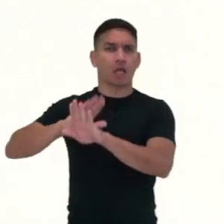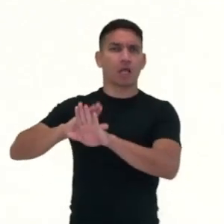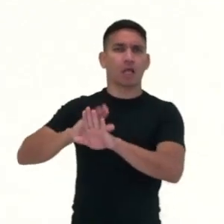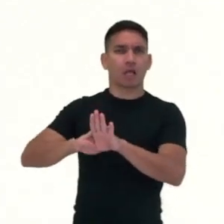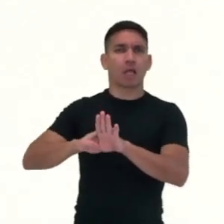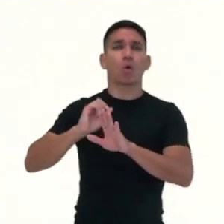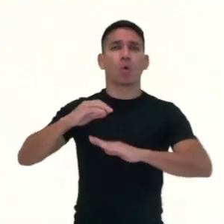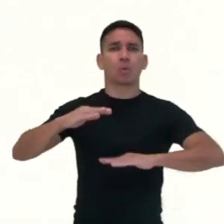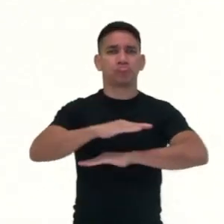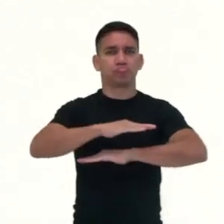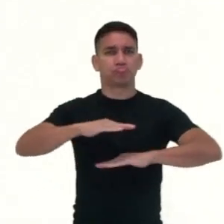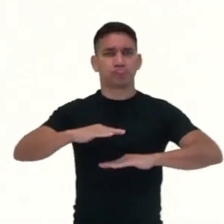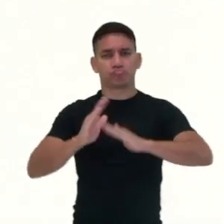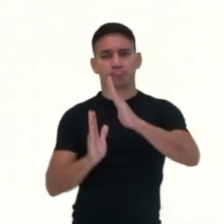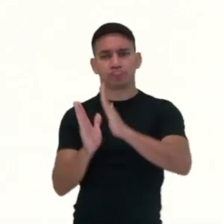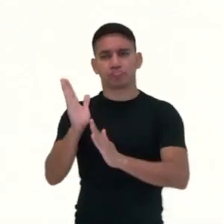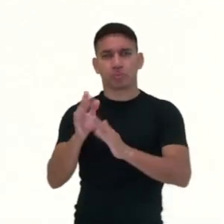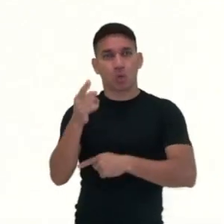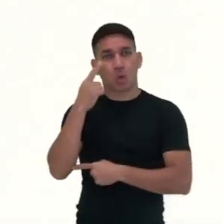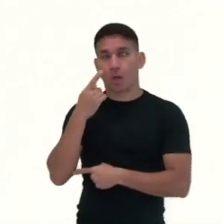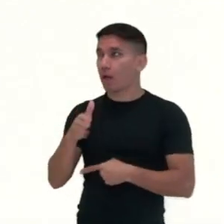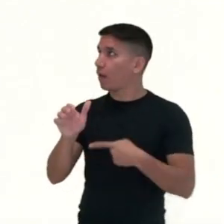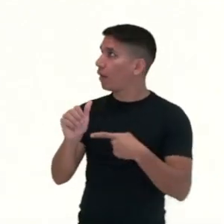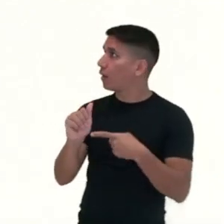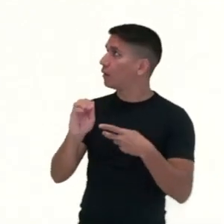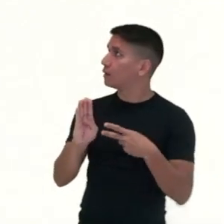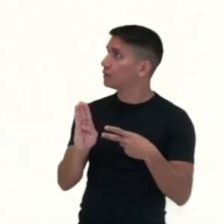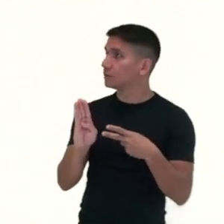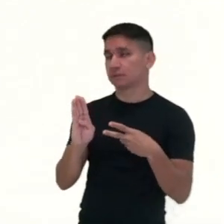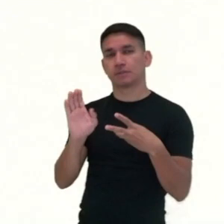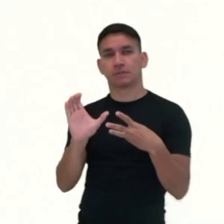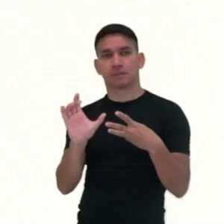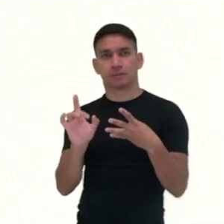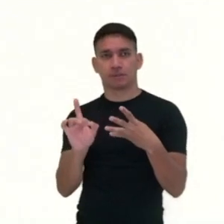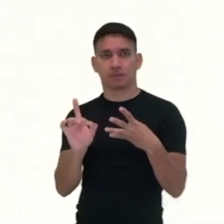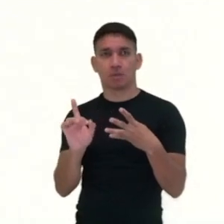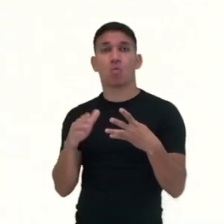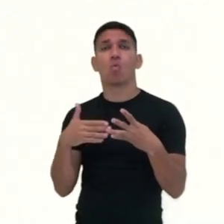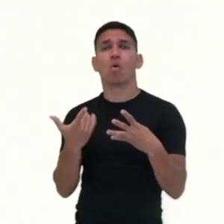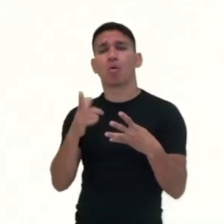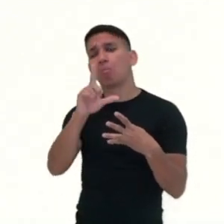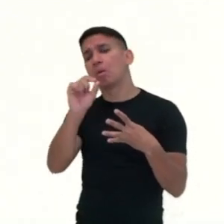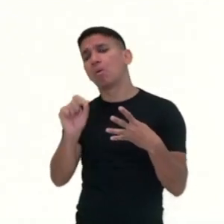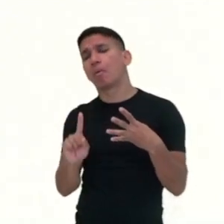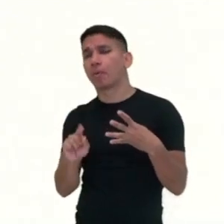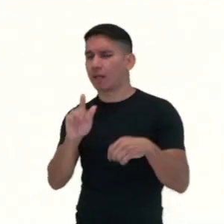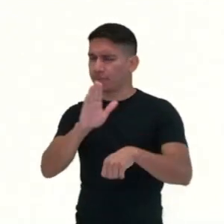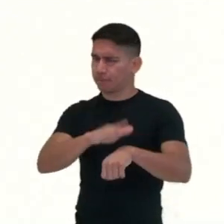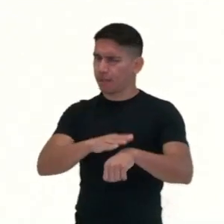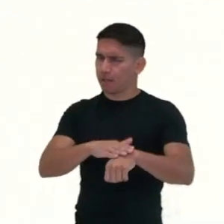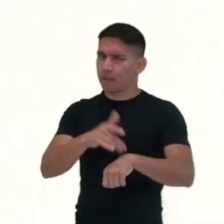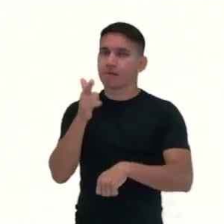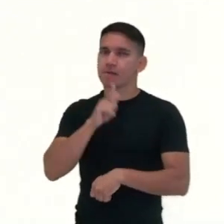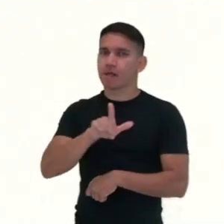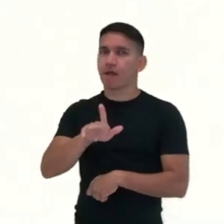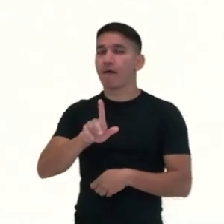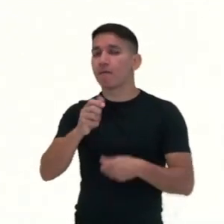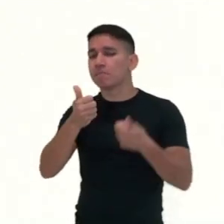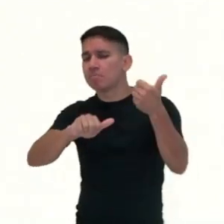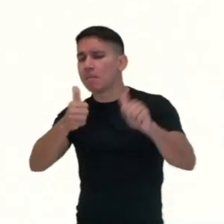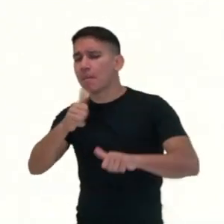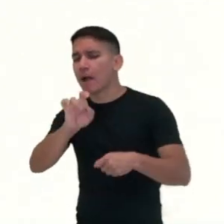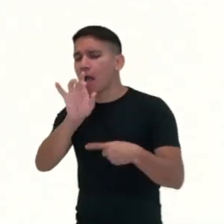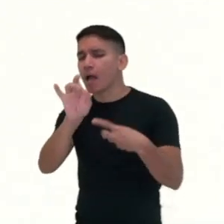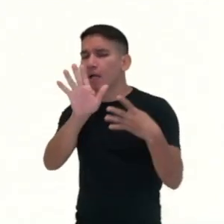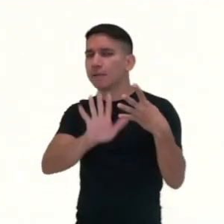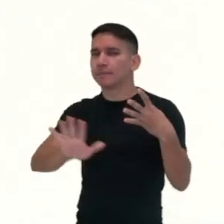retas paralelas. Então, nós temos aqui a letra A, a B, né? A C e a D. Então, eu vou dar aquele tempinho para você analisar